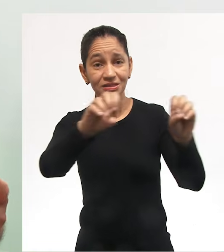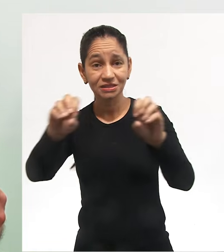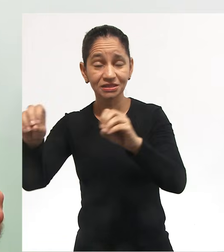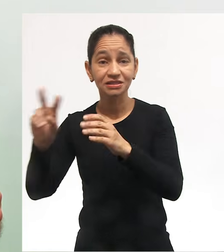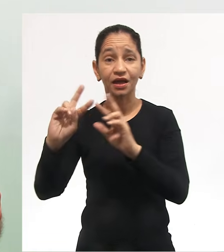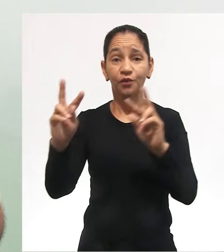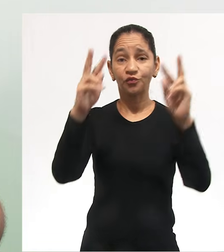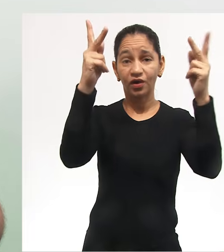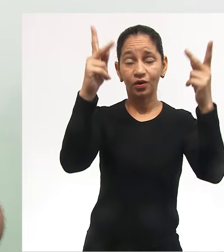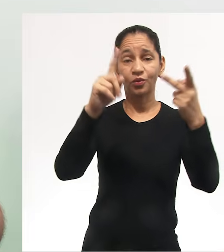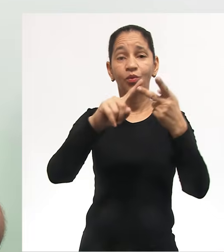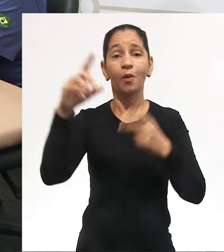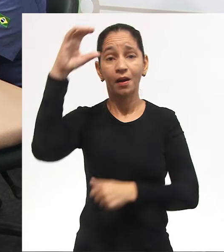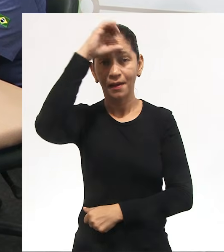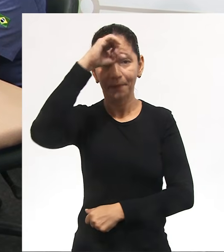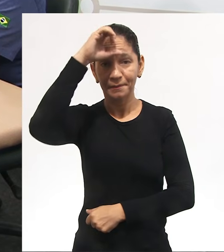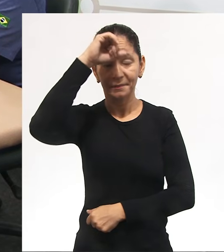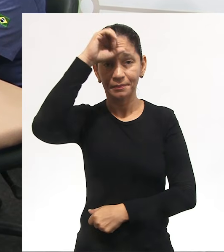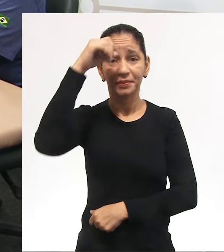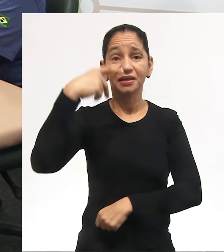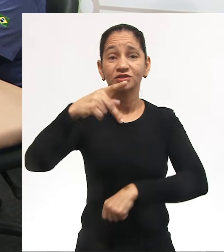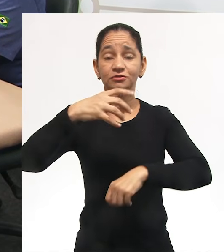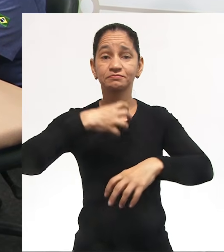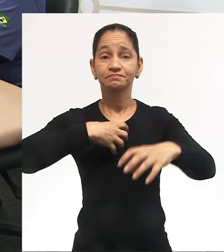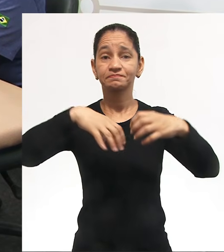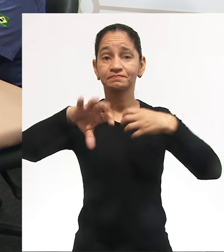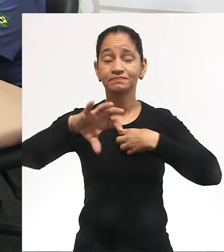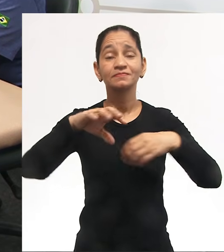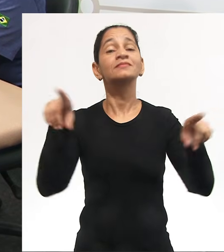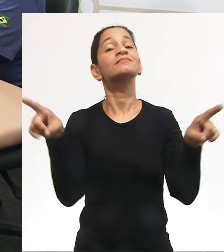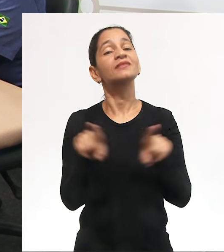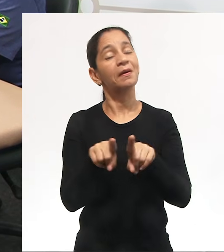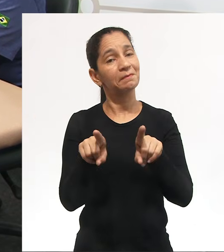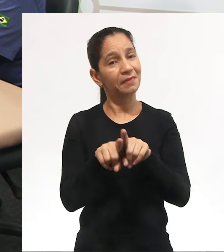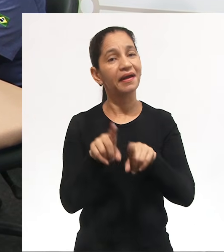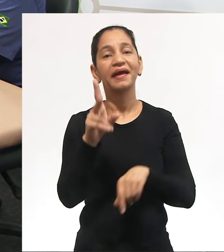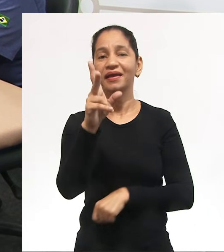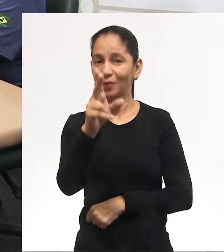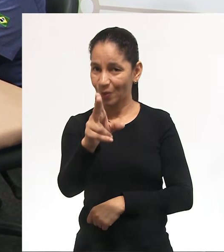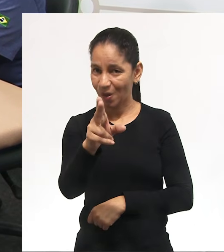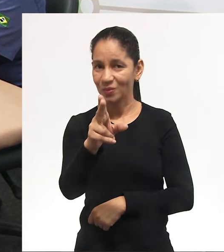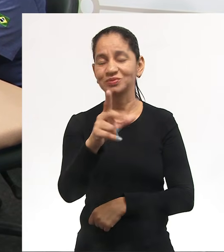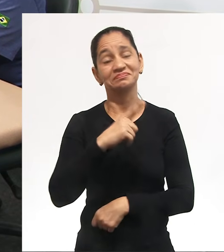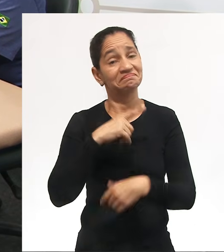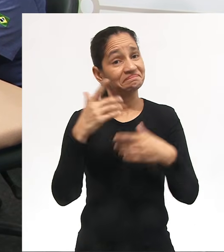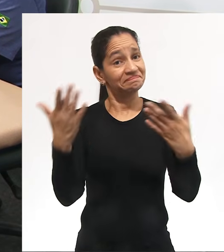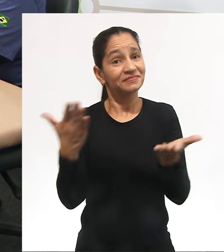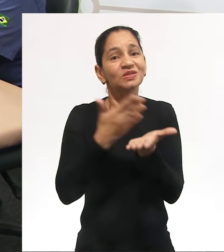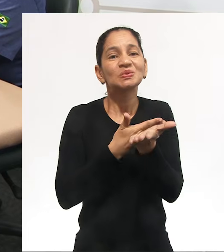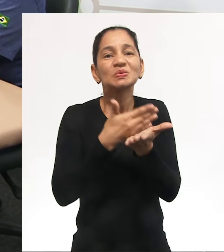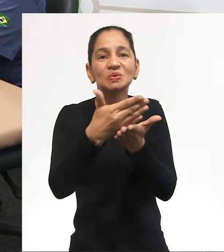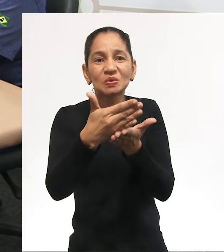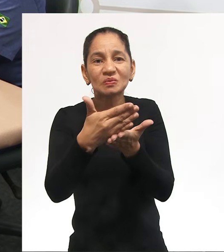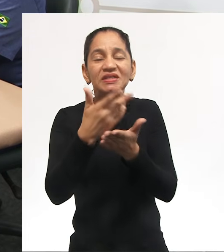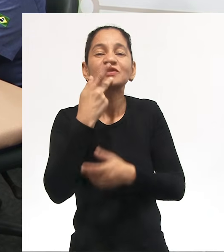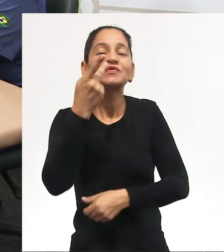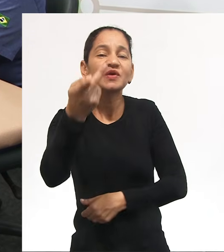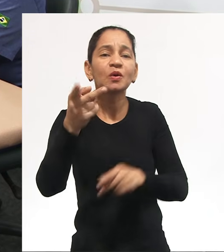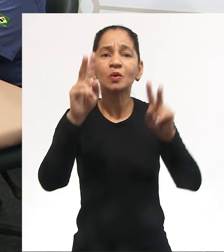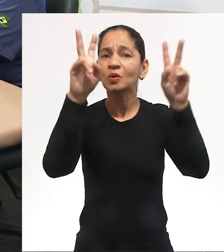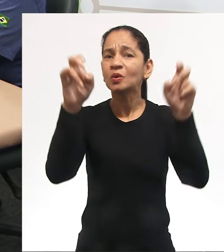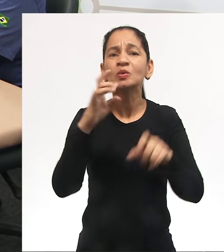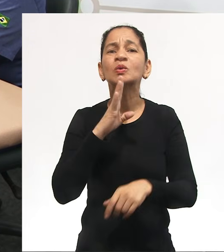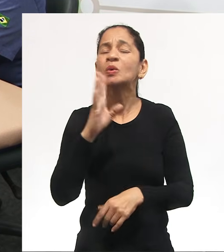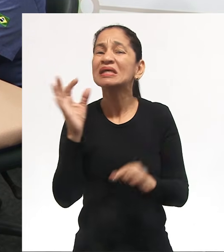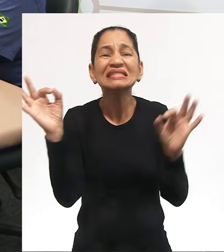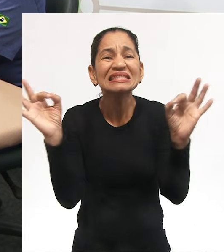de ensinar, o Sim, processo de aprender, criando sentidos, né? Porque com certeza as crianças que no começo a senhora